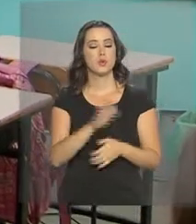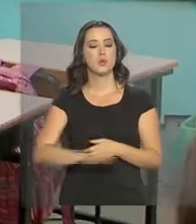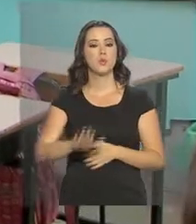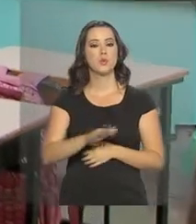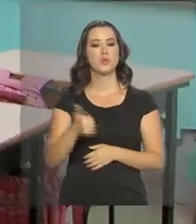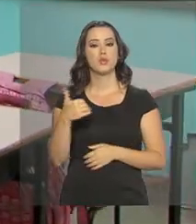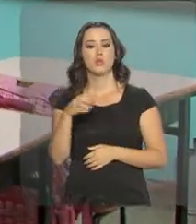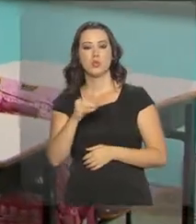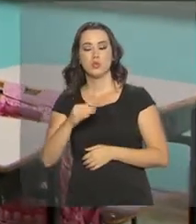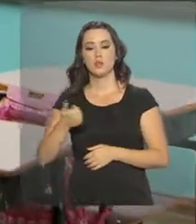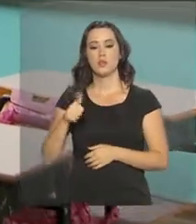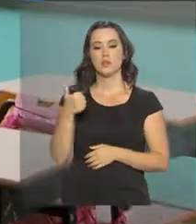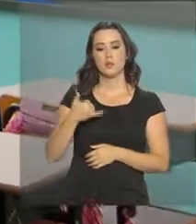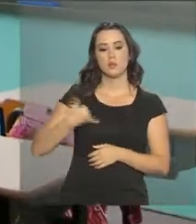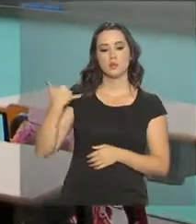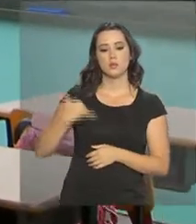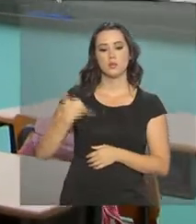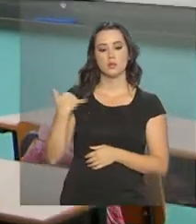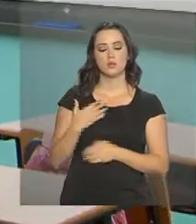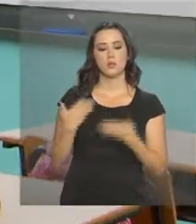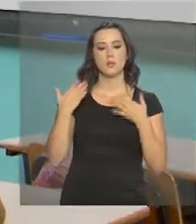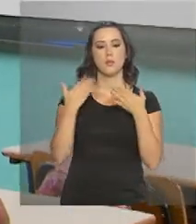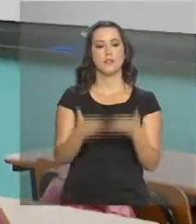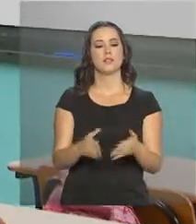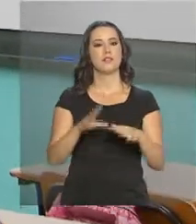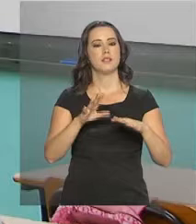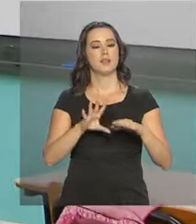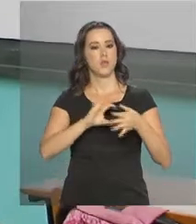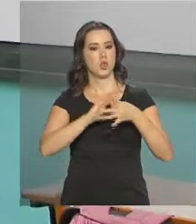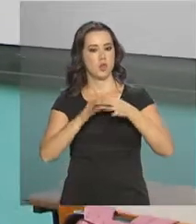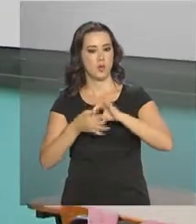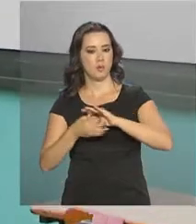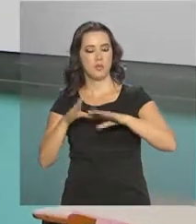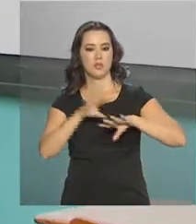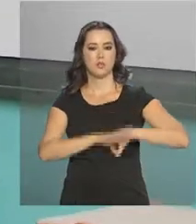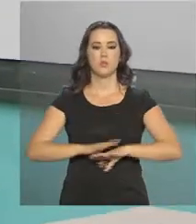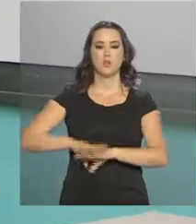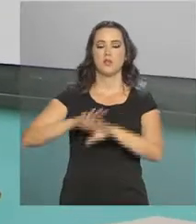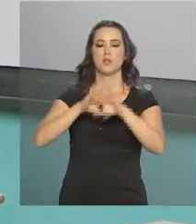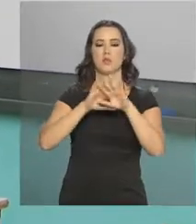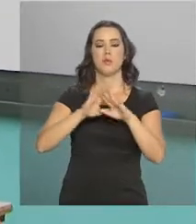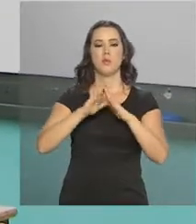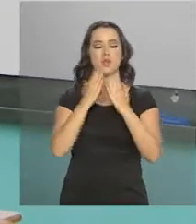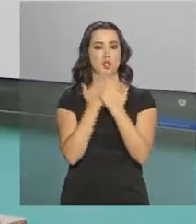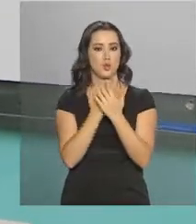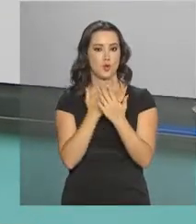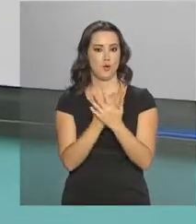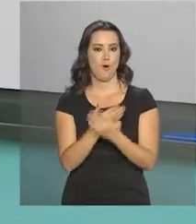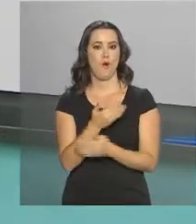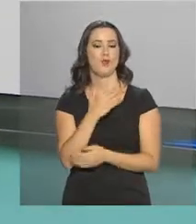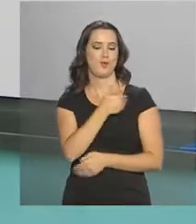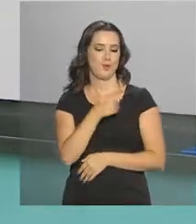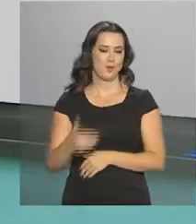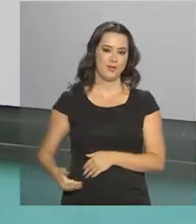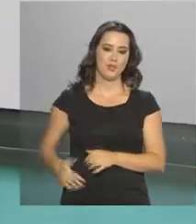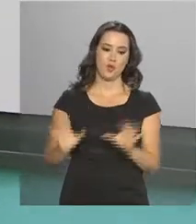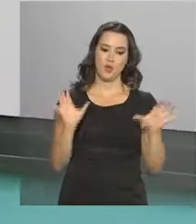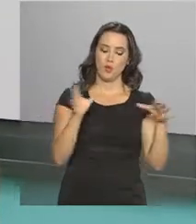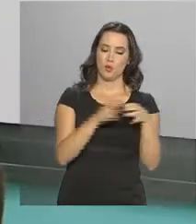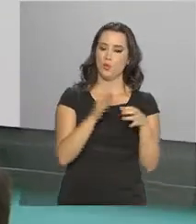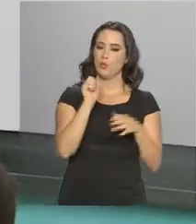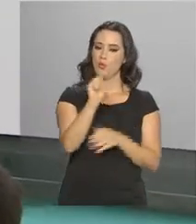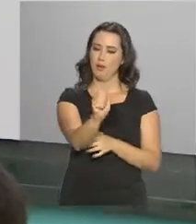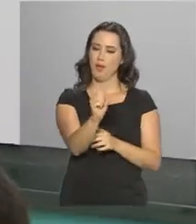participa da obmep olimpíada brasileira de matemática das escolas públicas nível a a edição existe